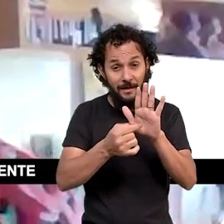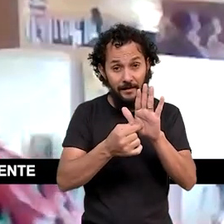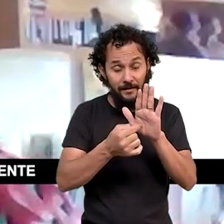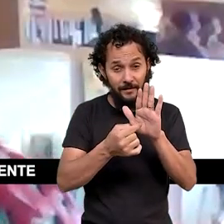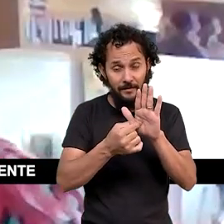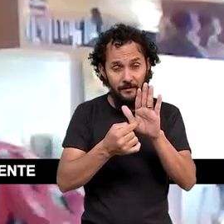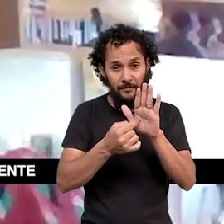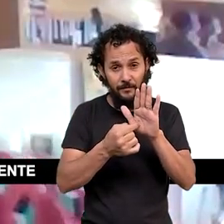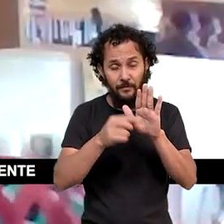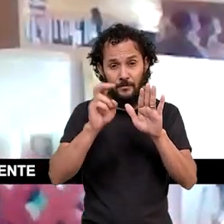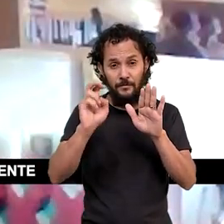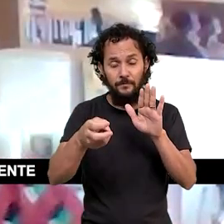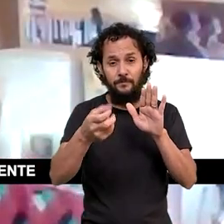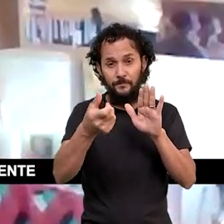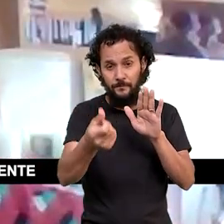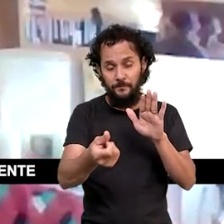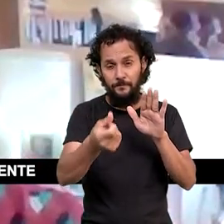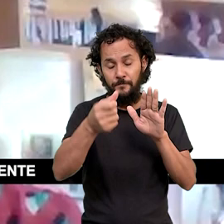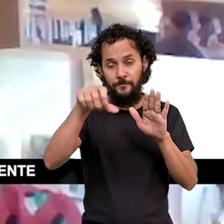A Lei